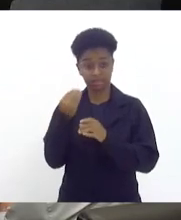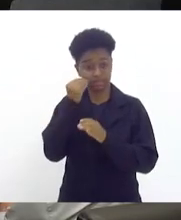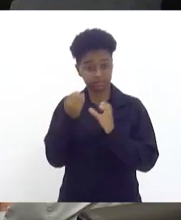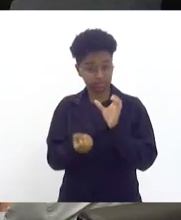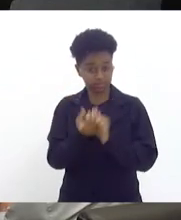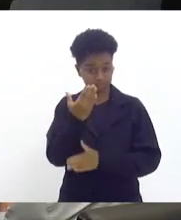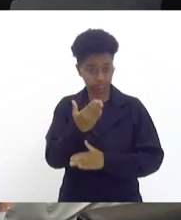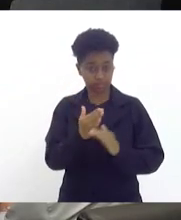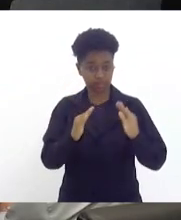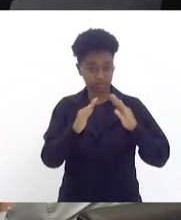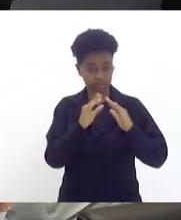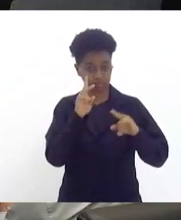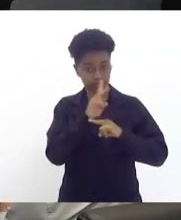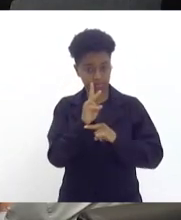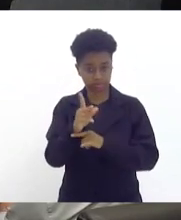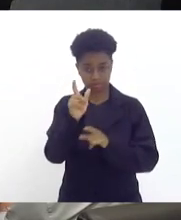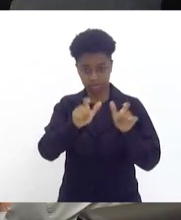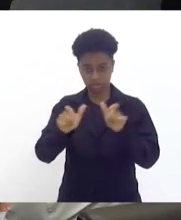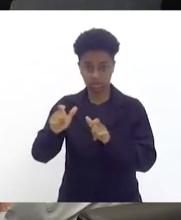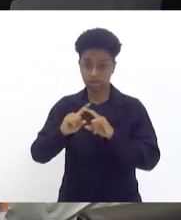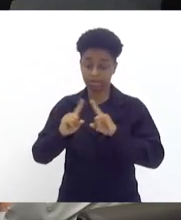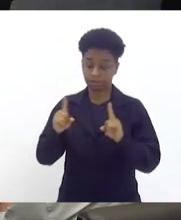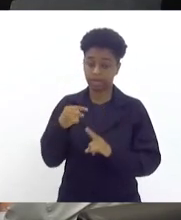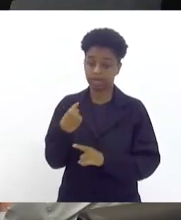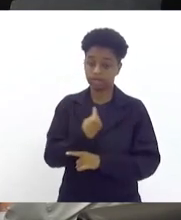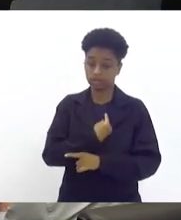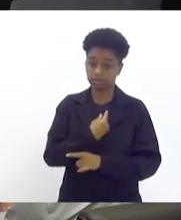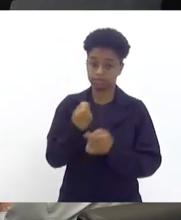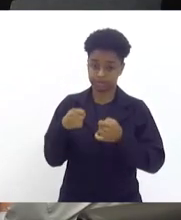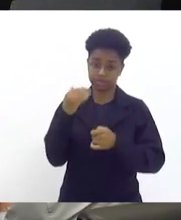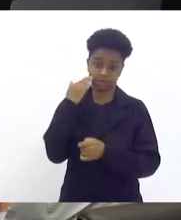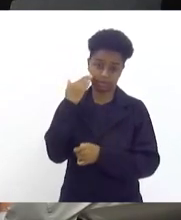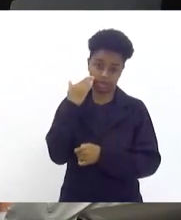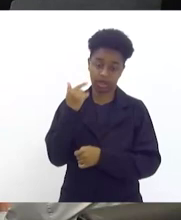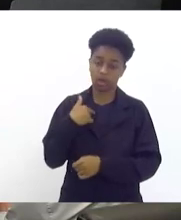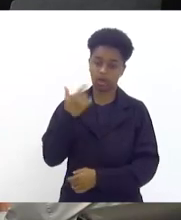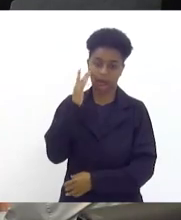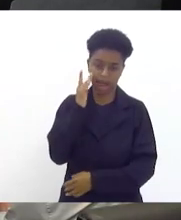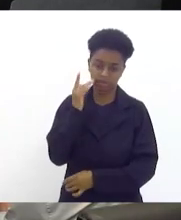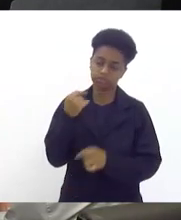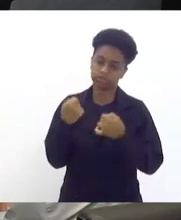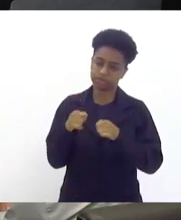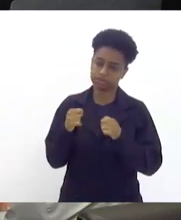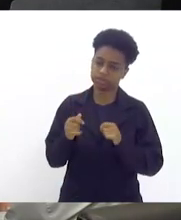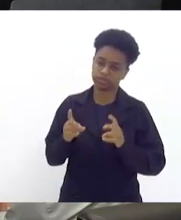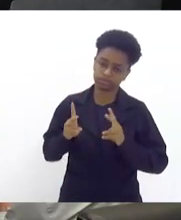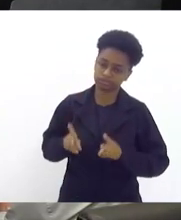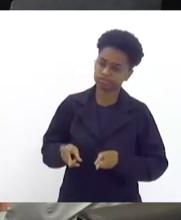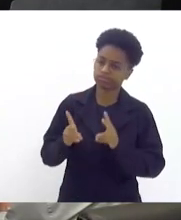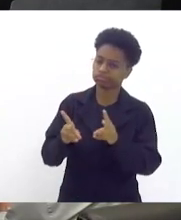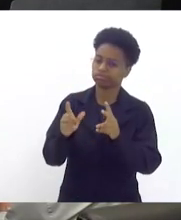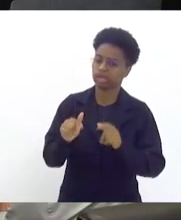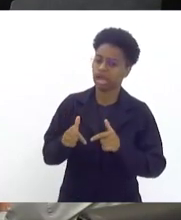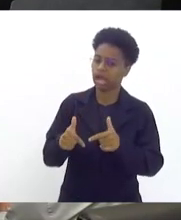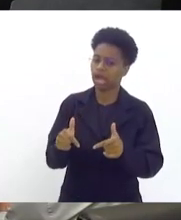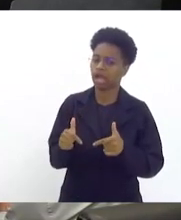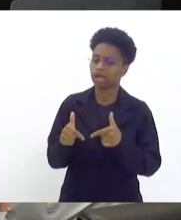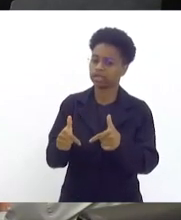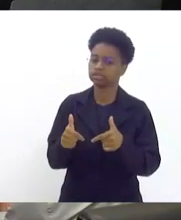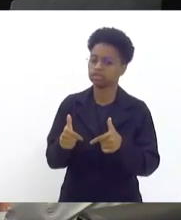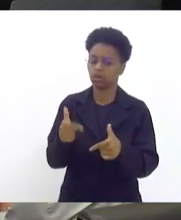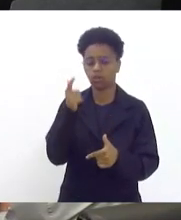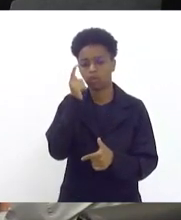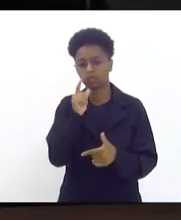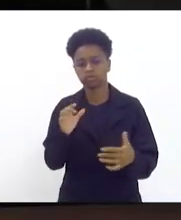abrigos então a gente precisa saber agora eu acho que tem que ter uma ação contínua né que faça essa